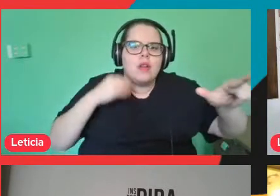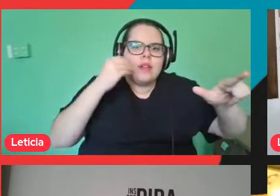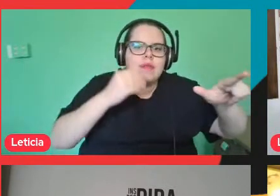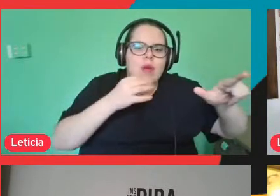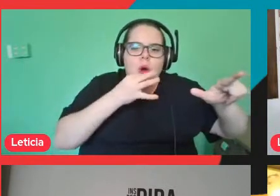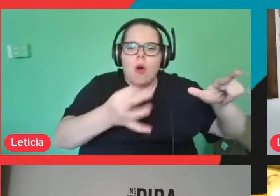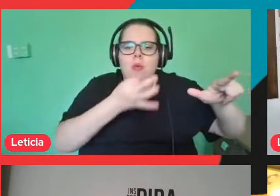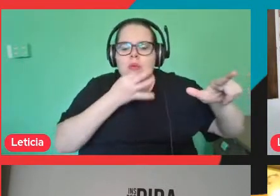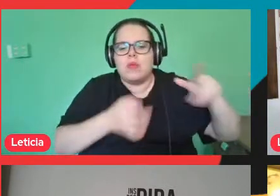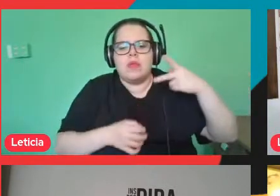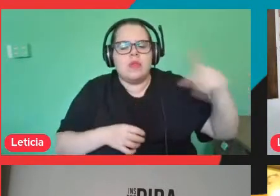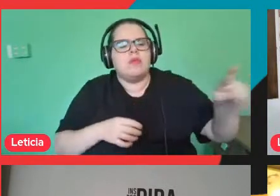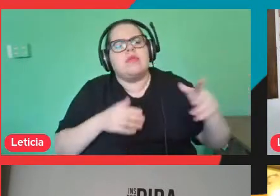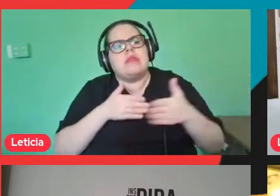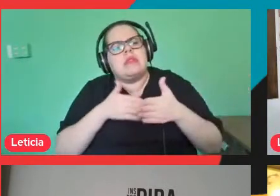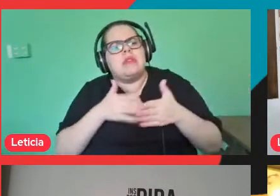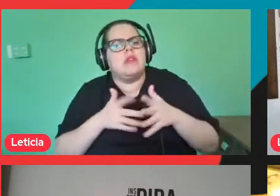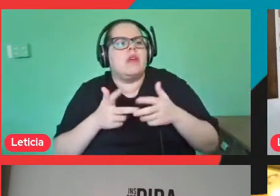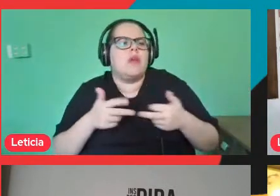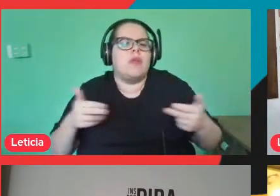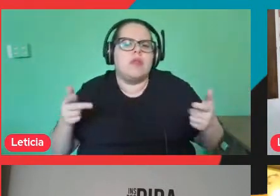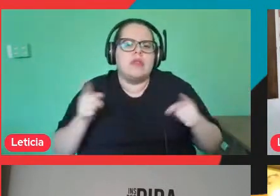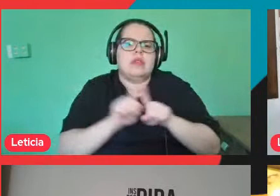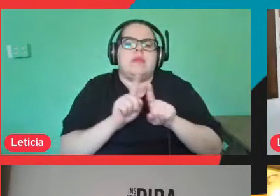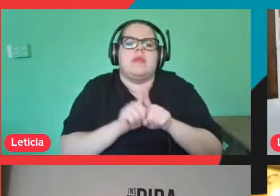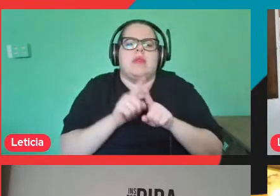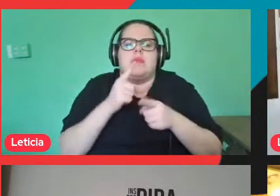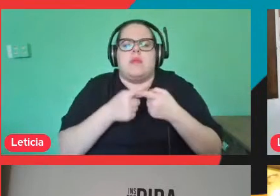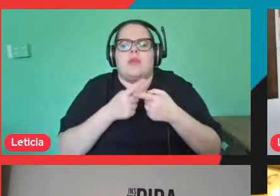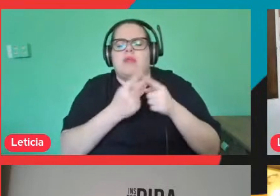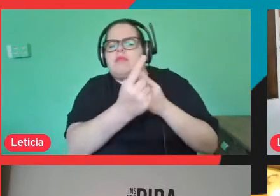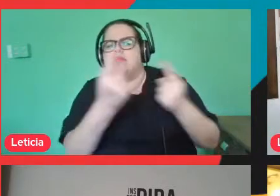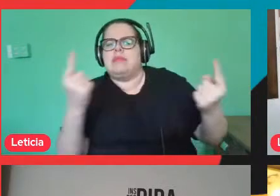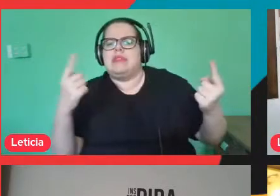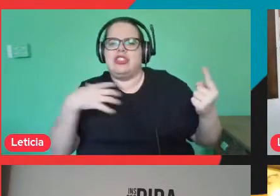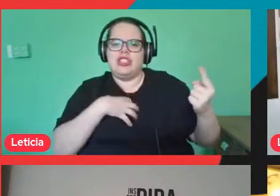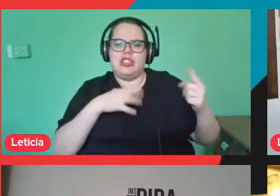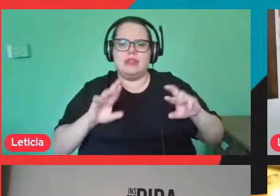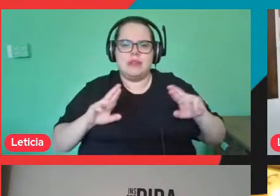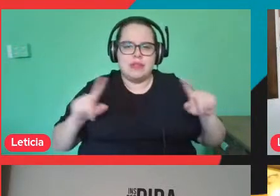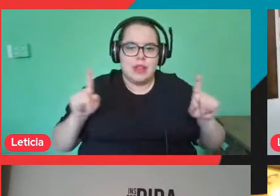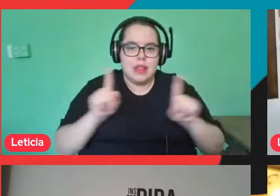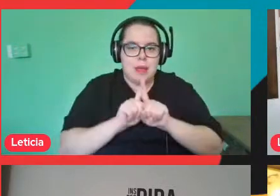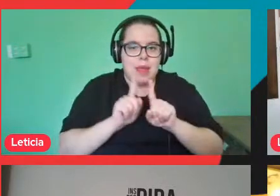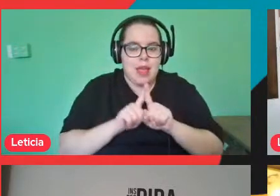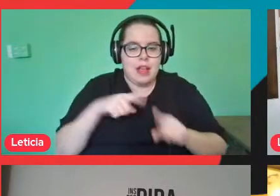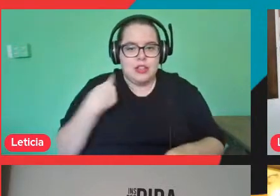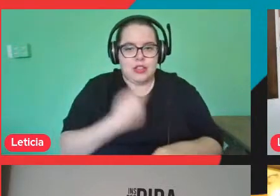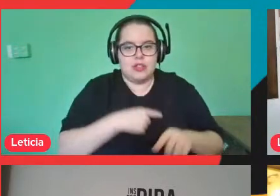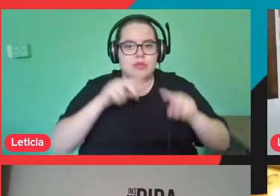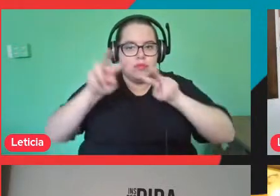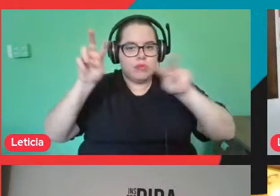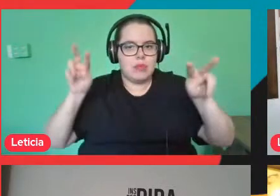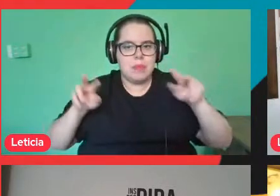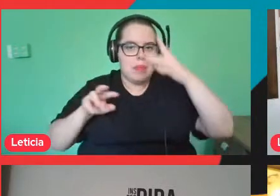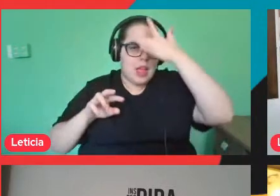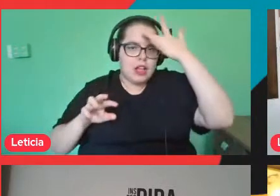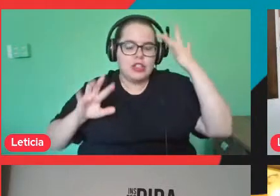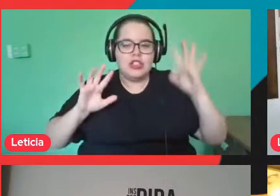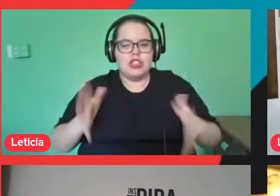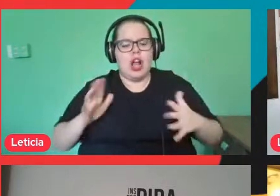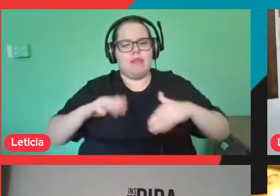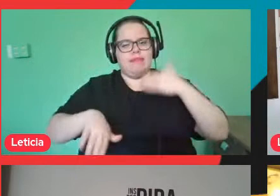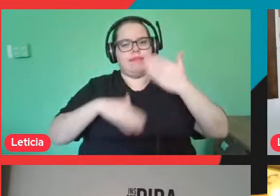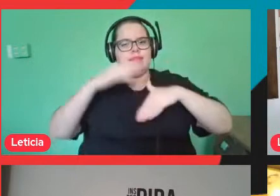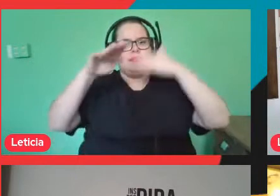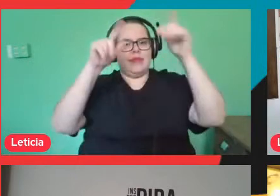as limitações que cada um vive, porque cada pessoa reage de uma forma. Ao mesmo tempo, você vê outras pessoas que já estão mais desenvolvidas